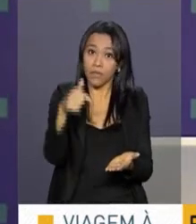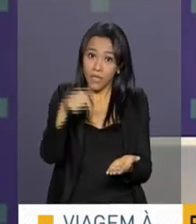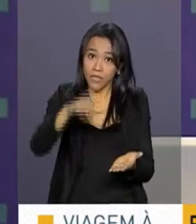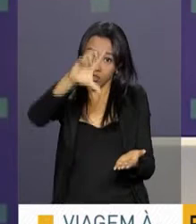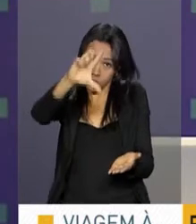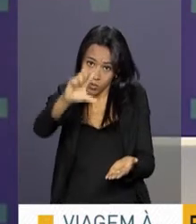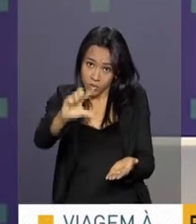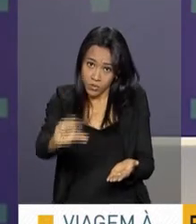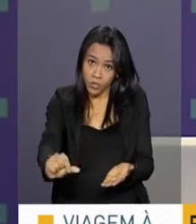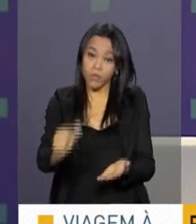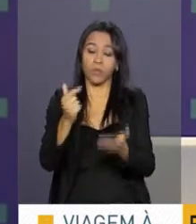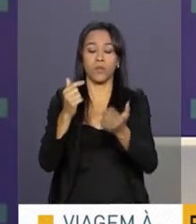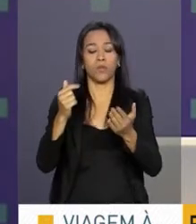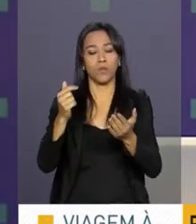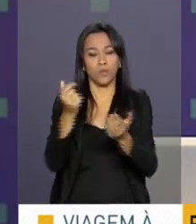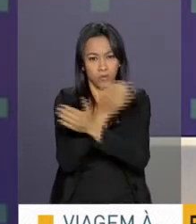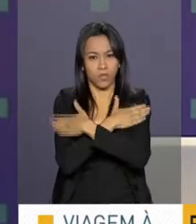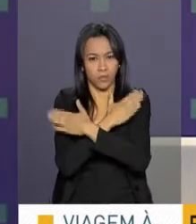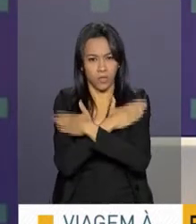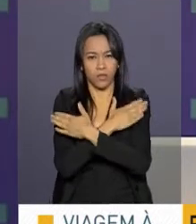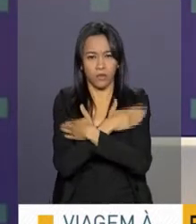do desemprego se